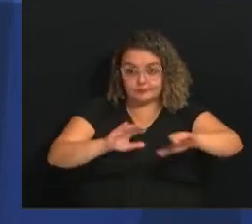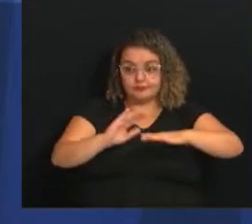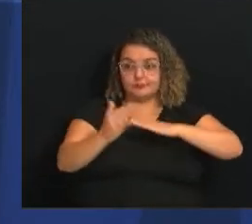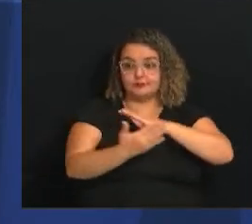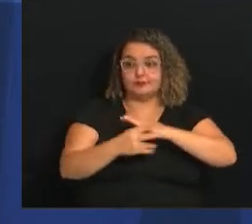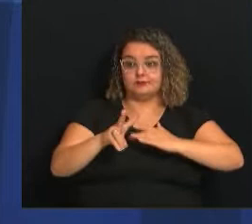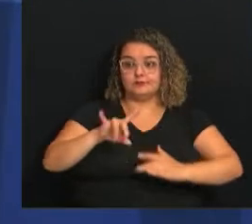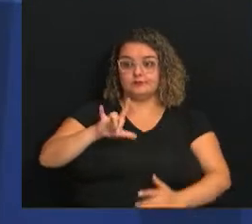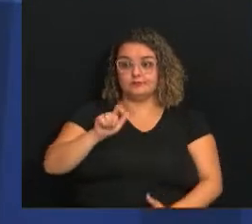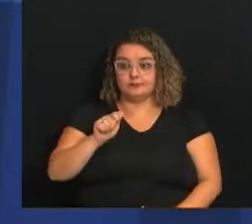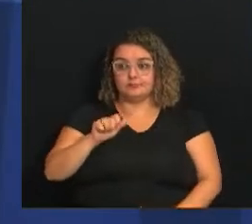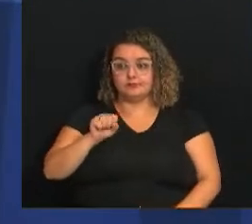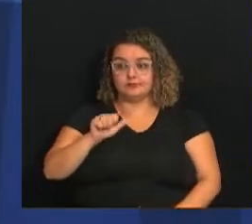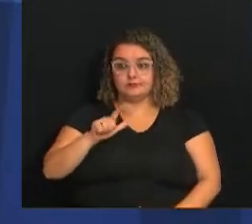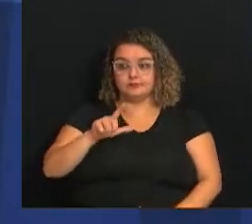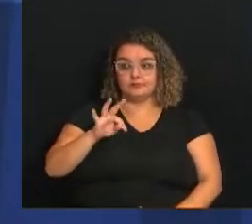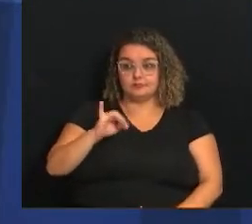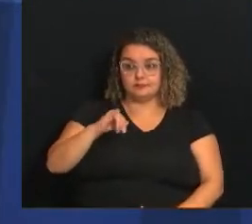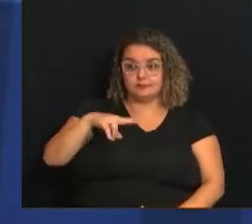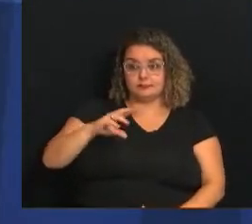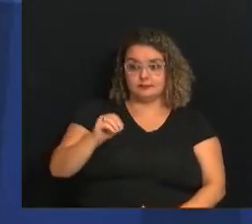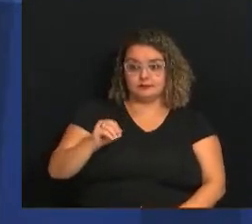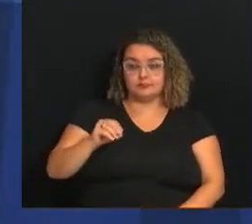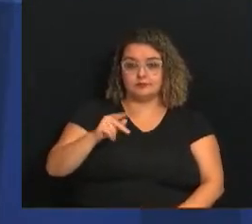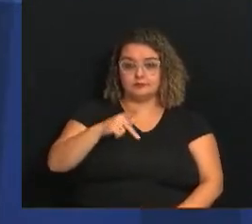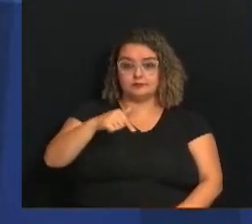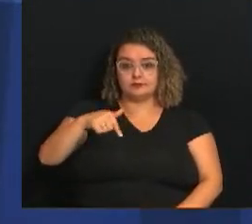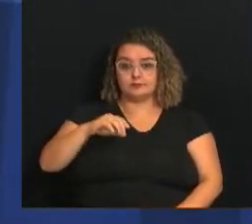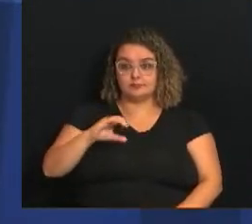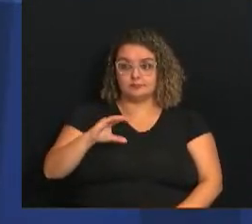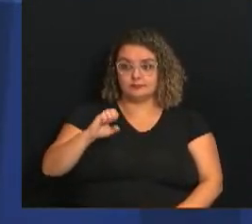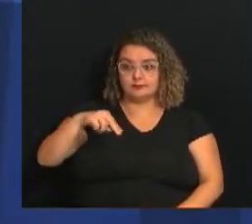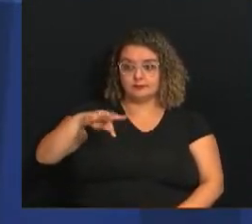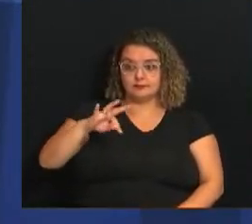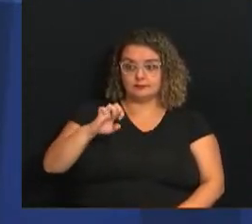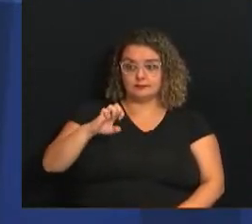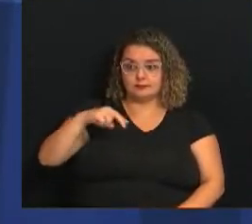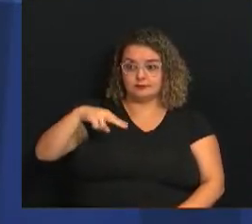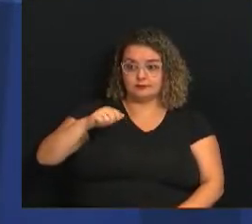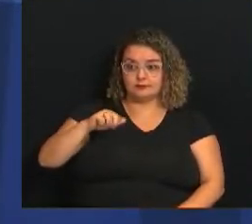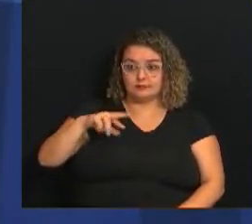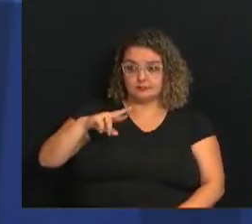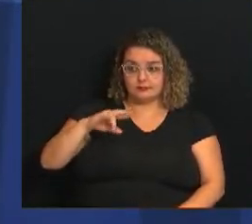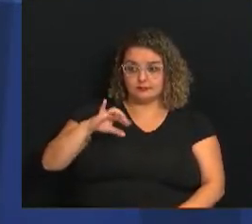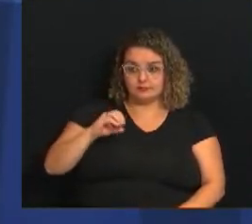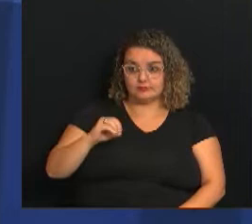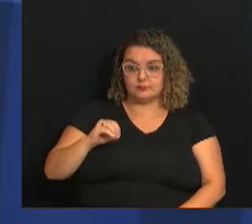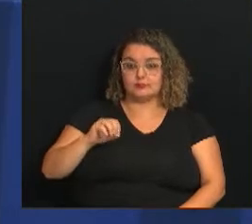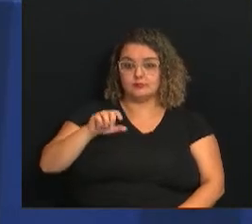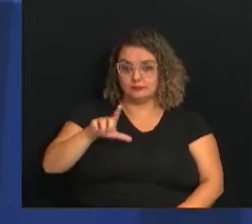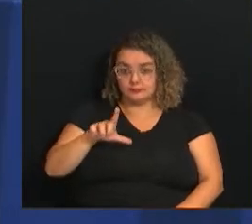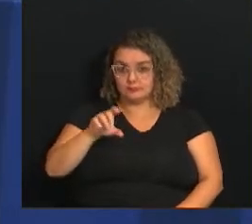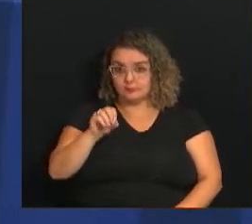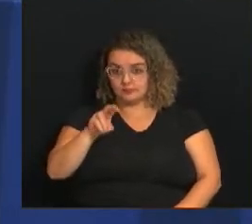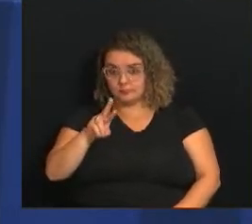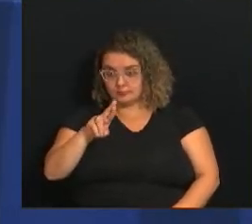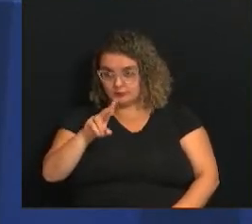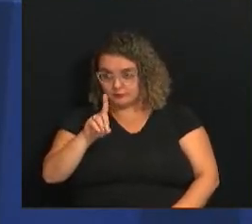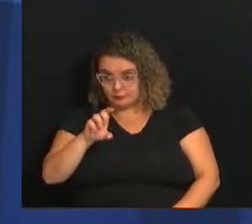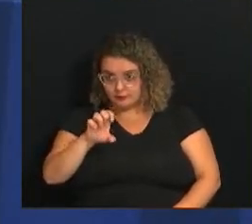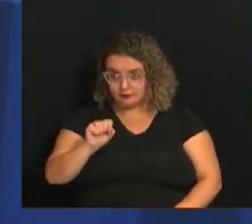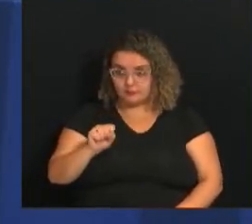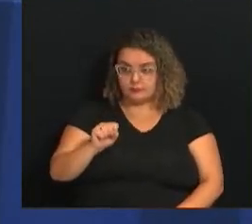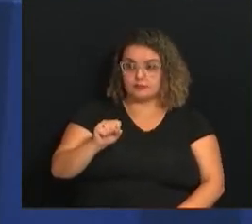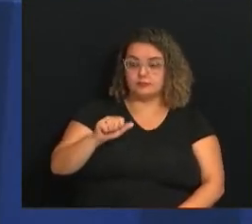Vila Saltino, Parque Centenário, Jardim Nossa Senhora de Lourdes, Jardim Aldeia